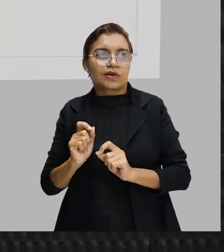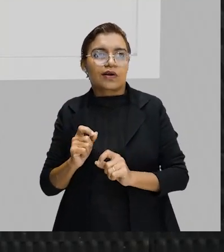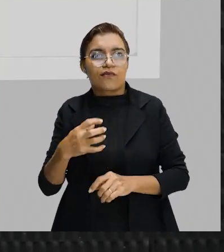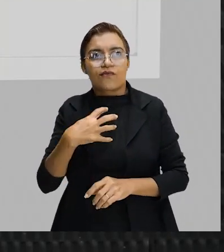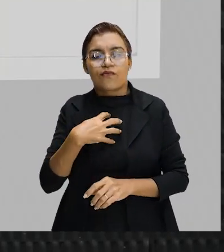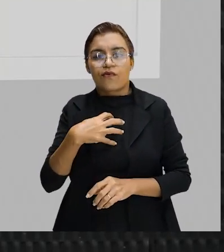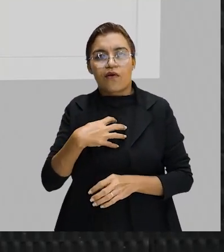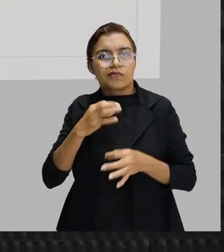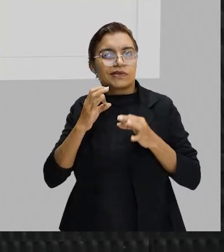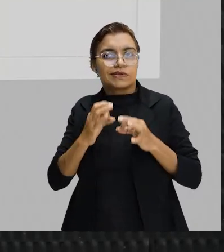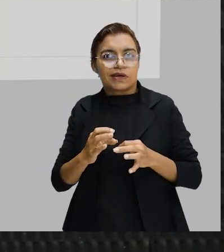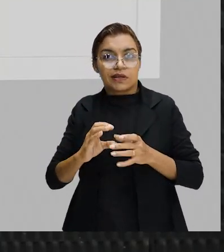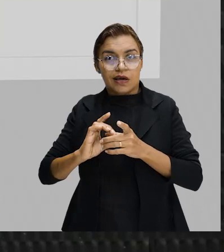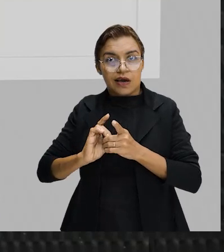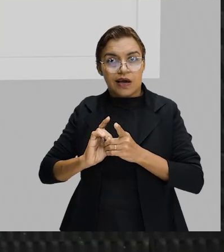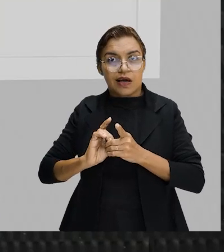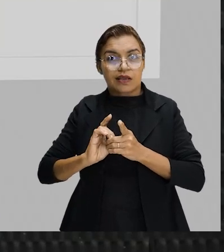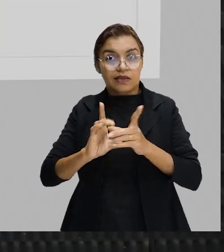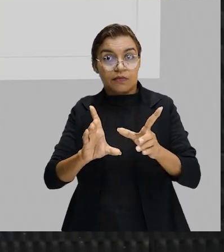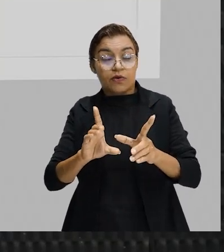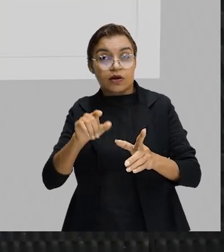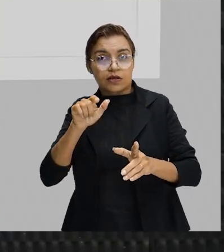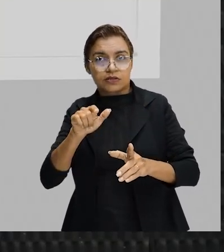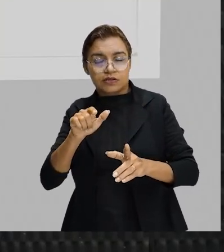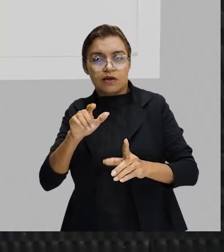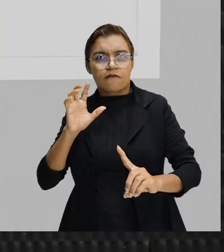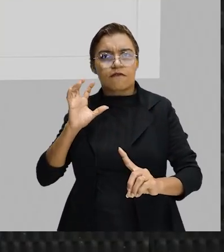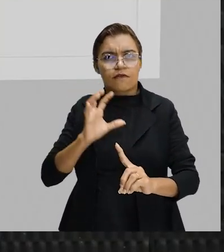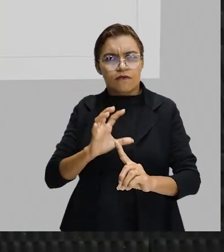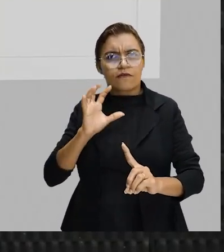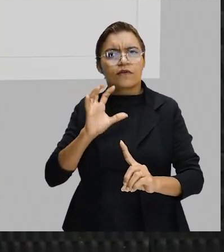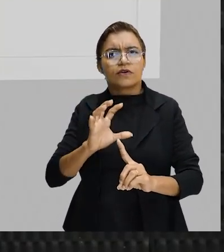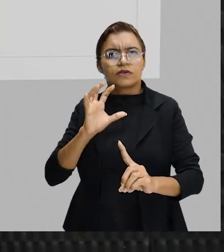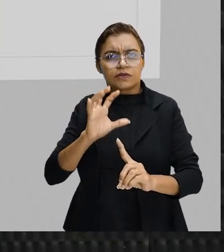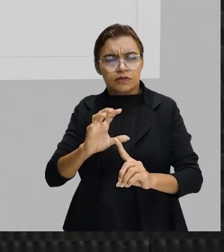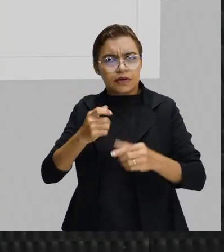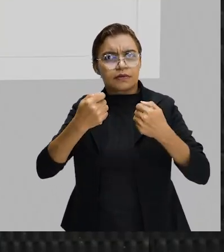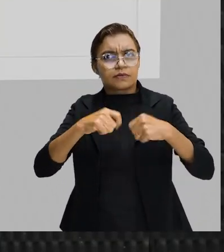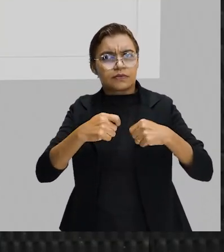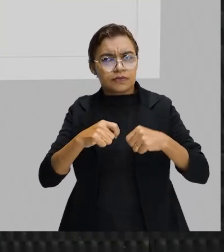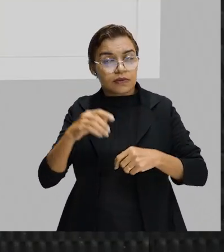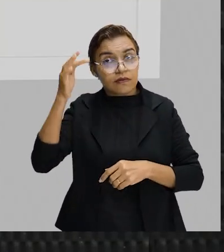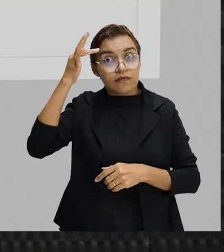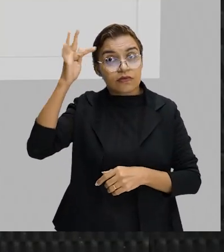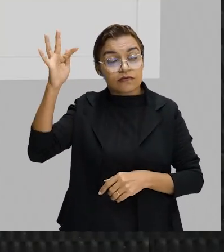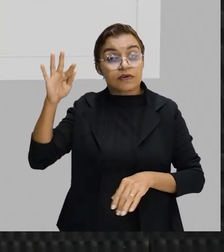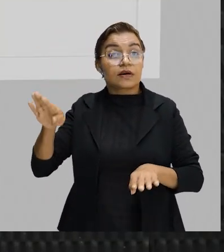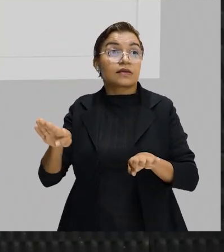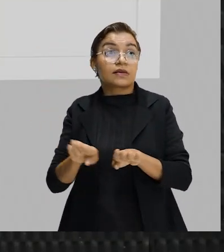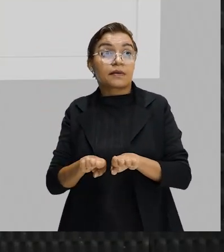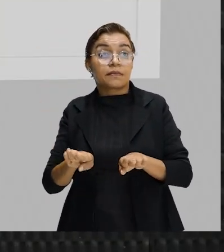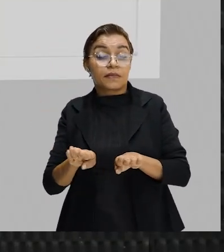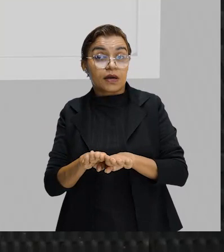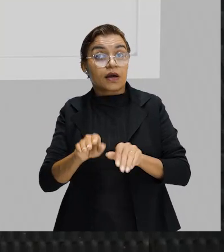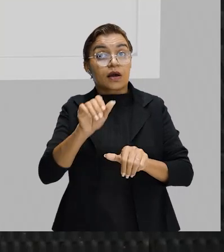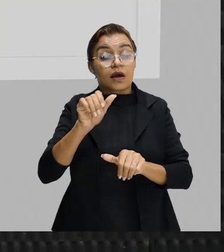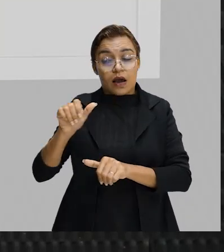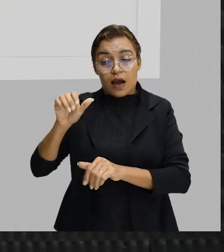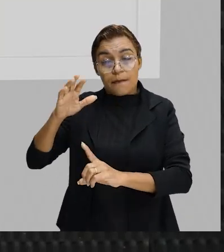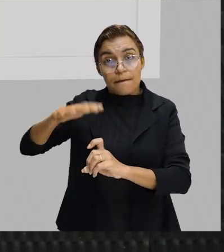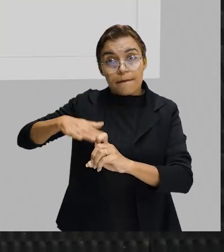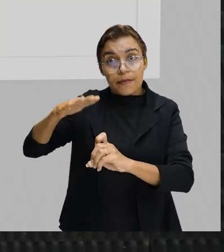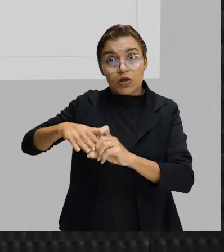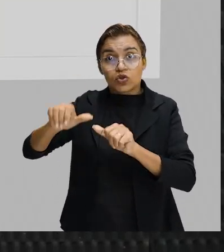contundente. A democracia ela potencializa a necessidade da filosofia e essa troca ela é muito